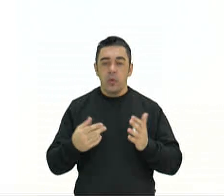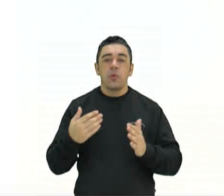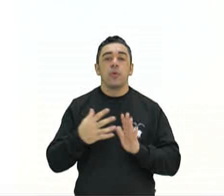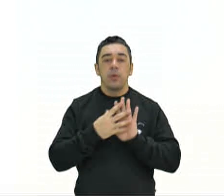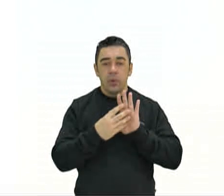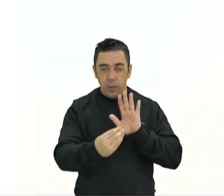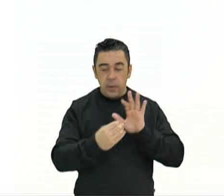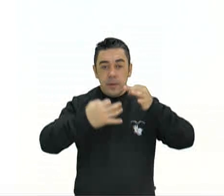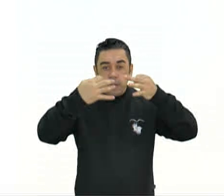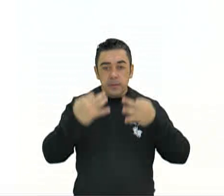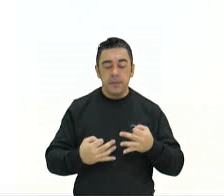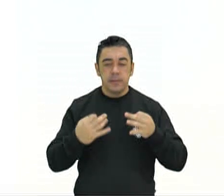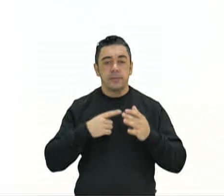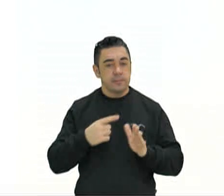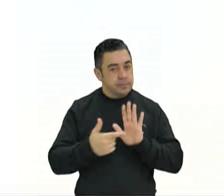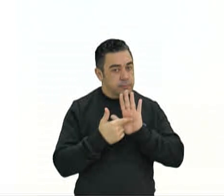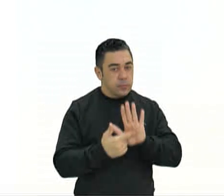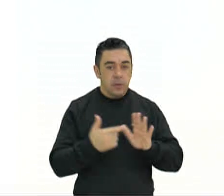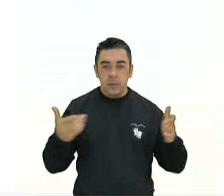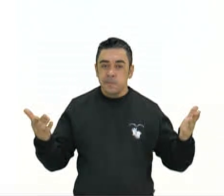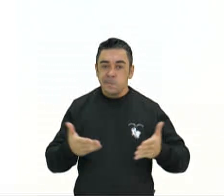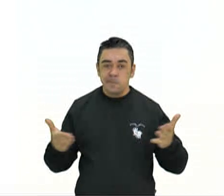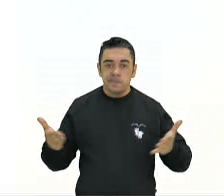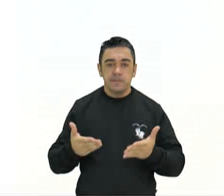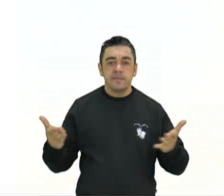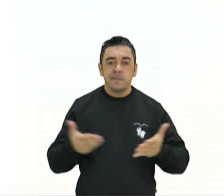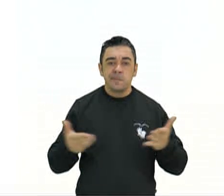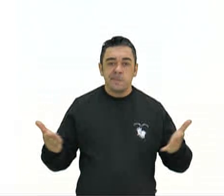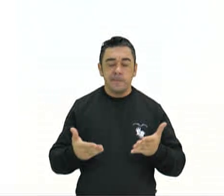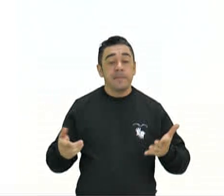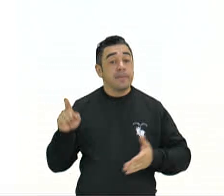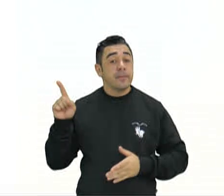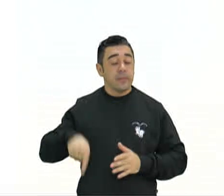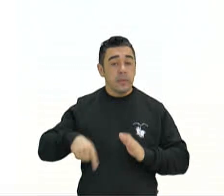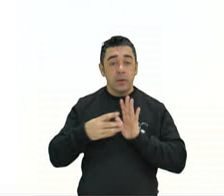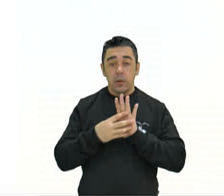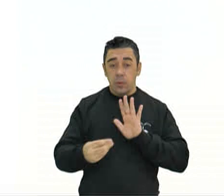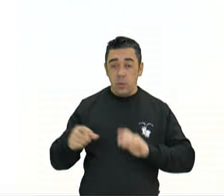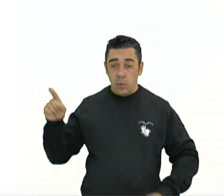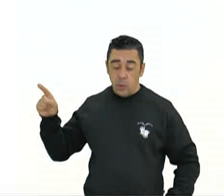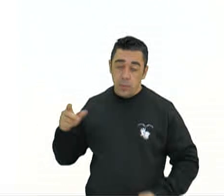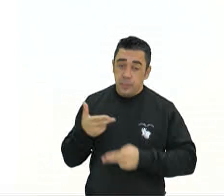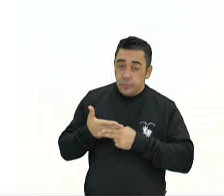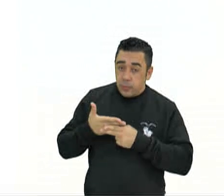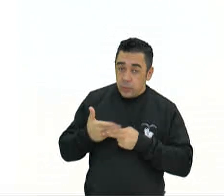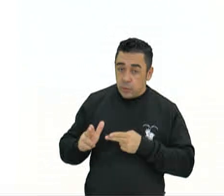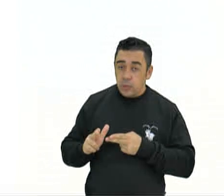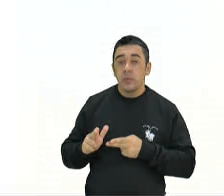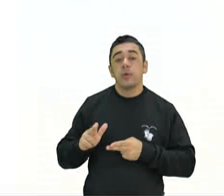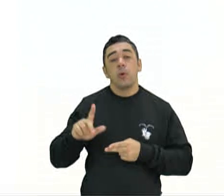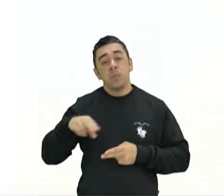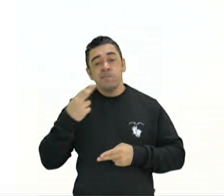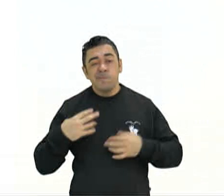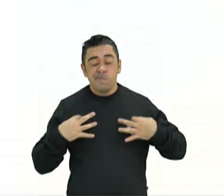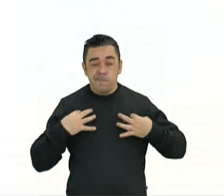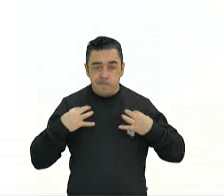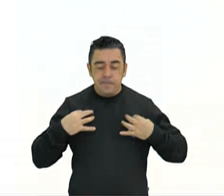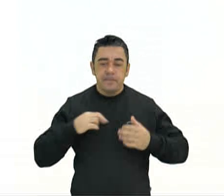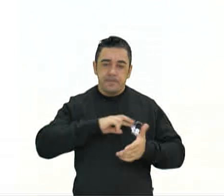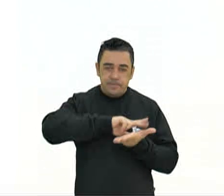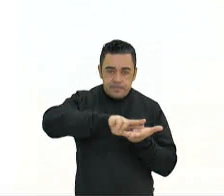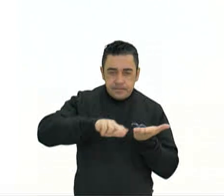e esteve tão em evidência como nos dias atuais. Esse corpo, nu ou vestido, exposto em diversas revistas